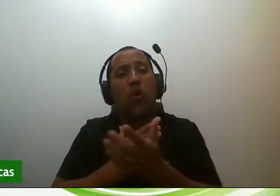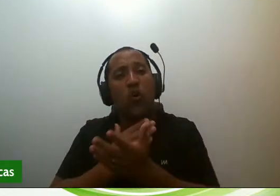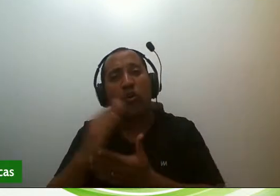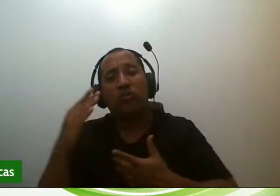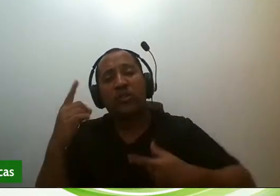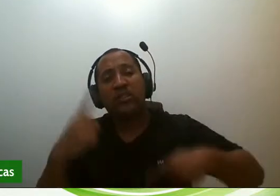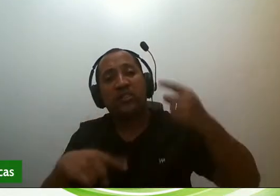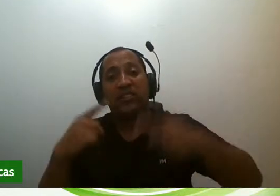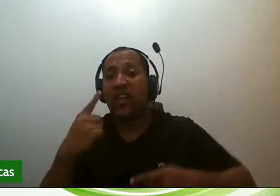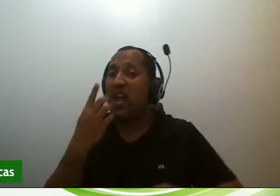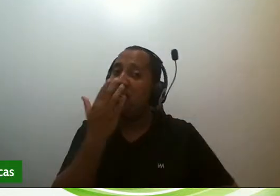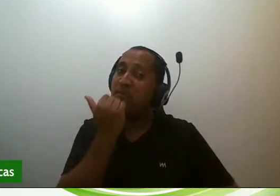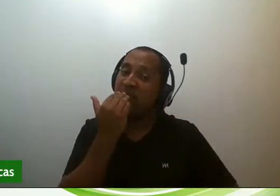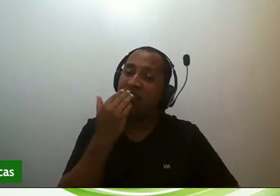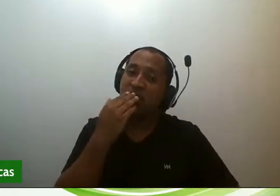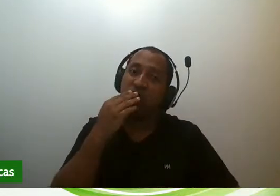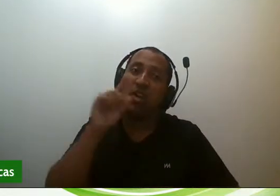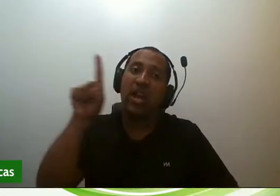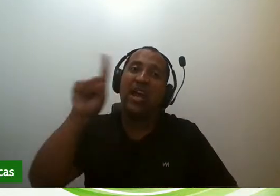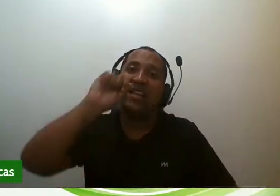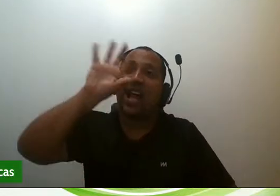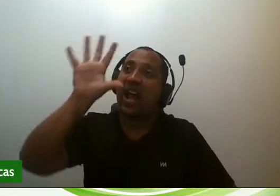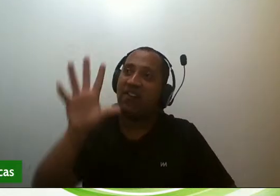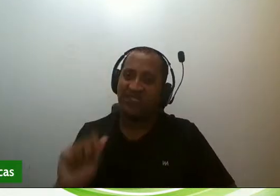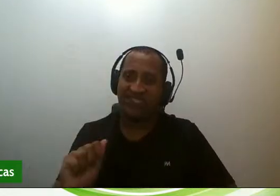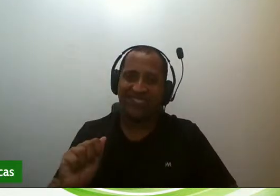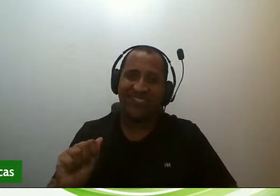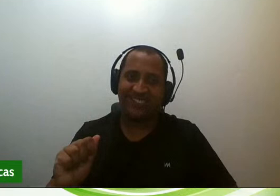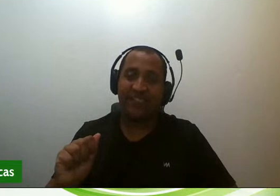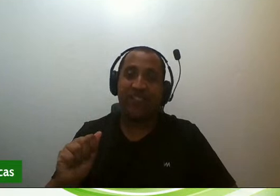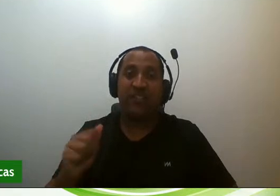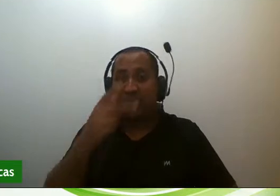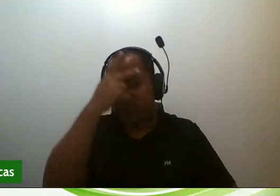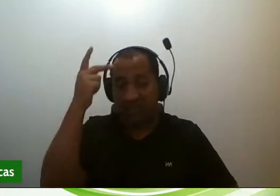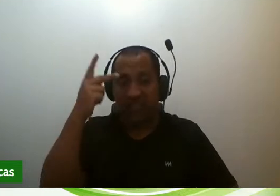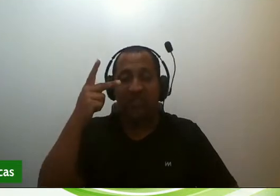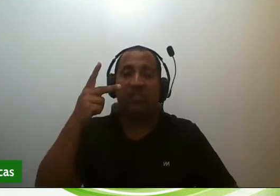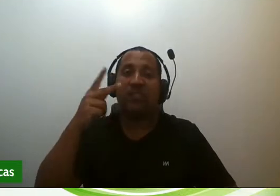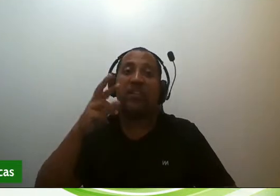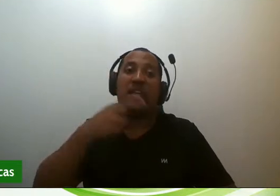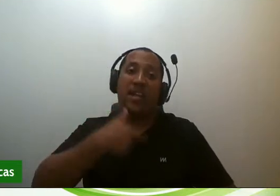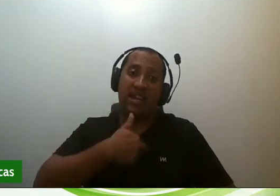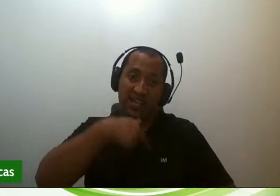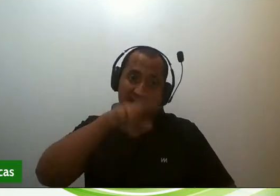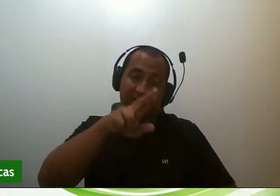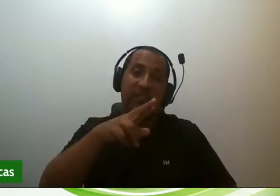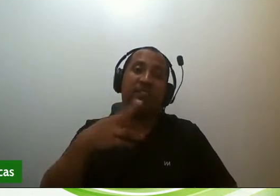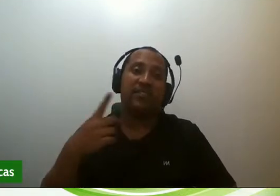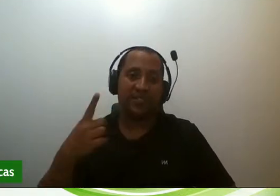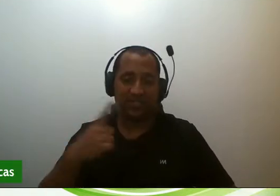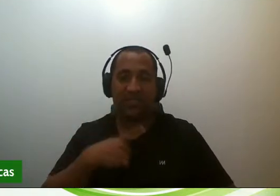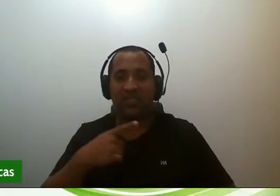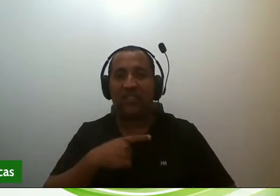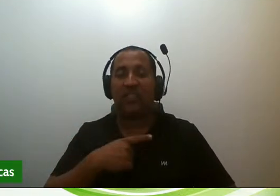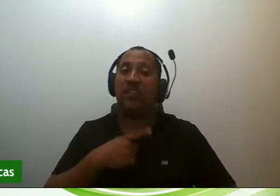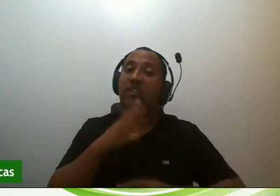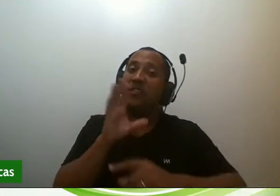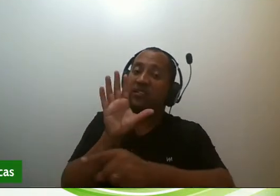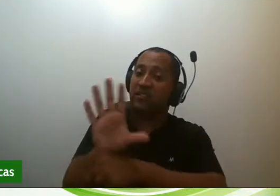história da alimentação africana, por exemplo, em que pessoas de religião de matriz africana dão